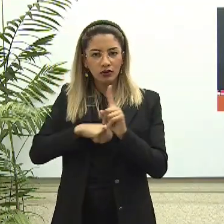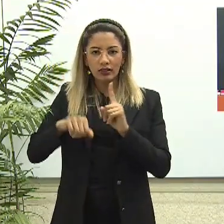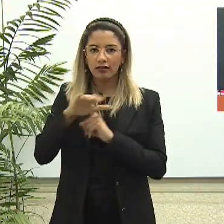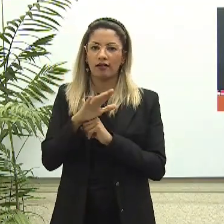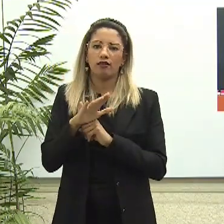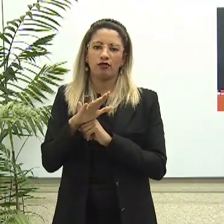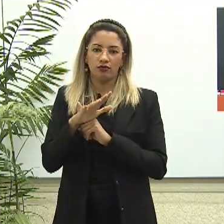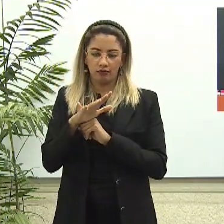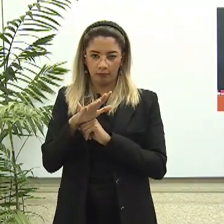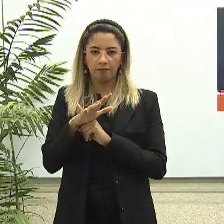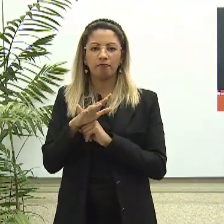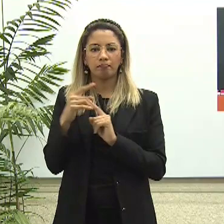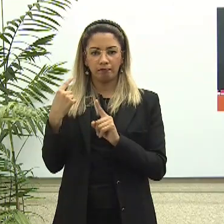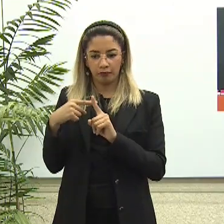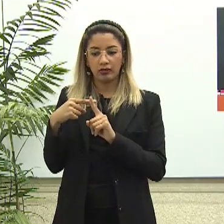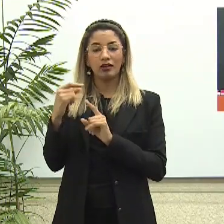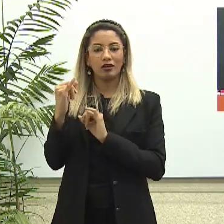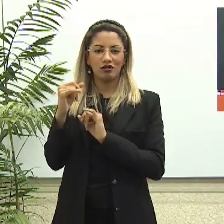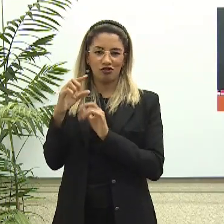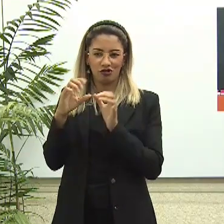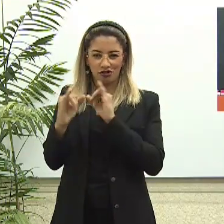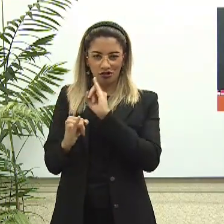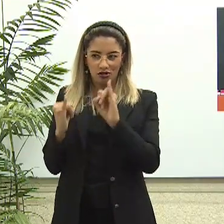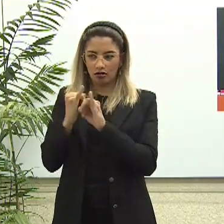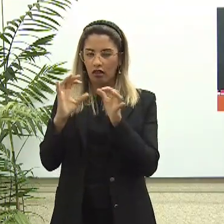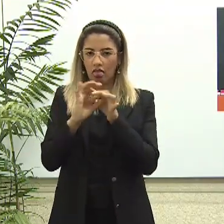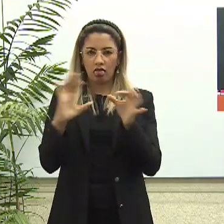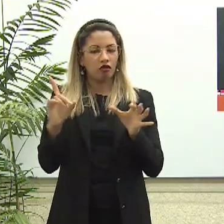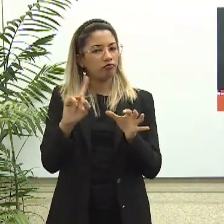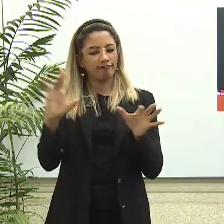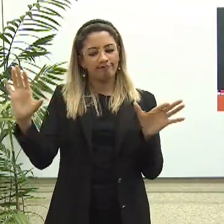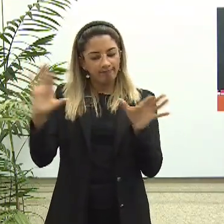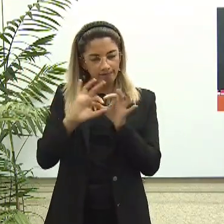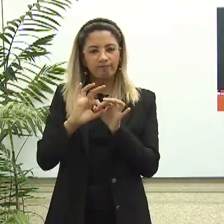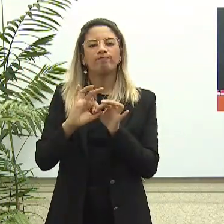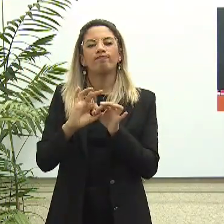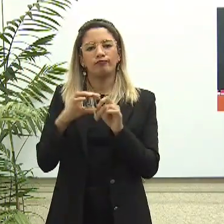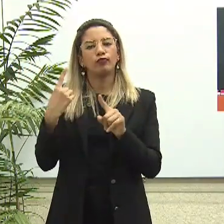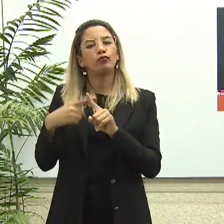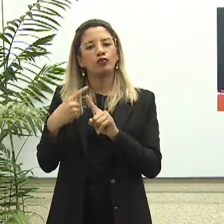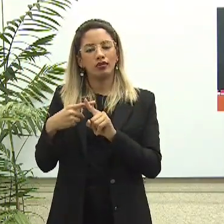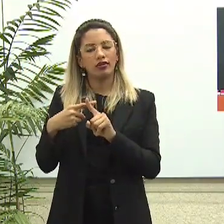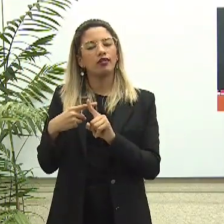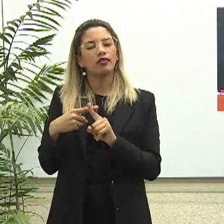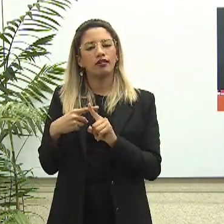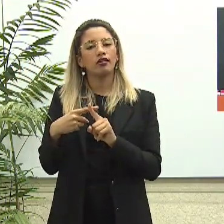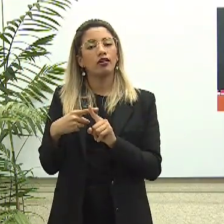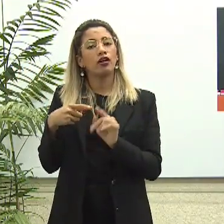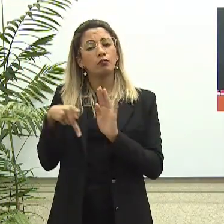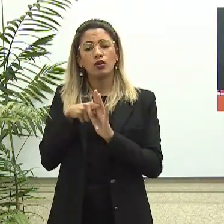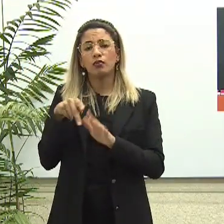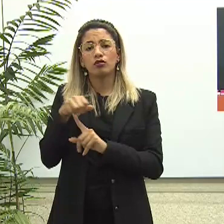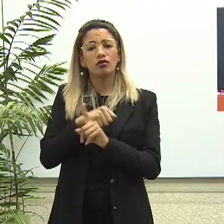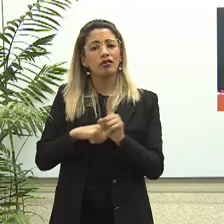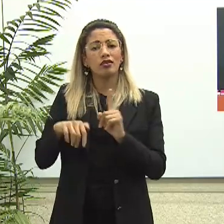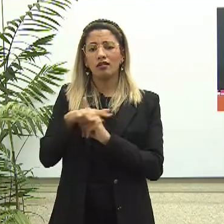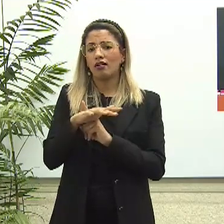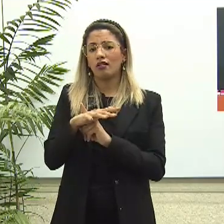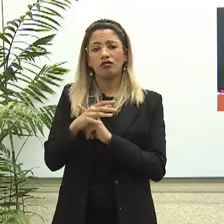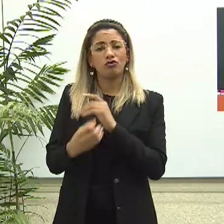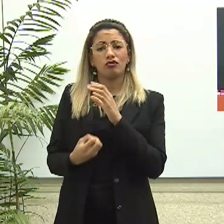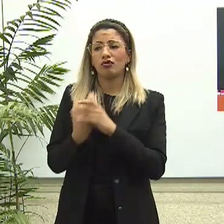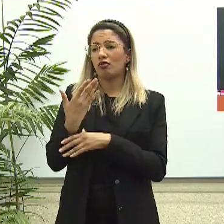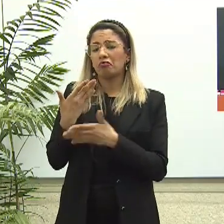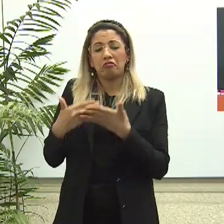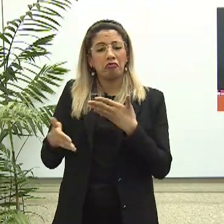digital porque o digital o próprio capital converteu a isso que a gente chama de digital numa mediação incontornável para qualquer